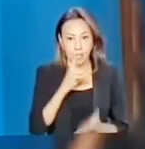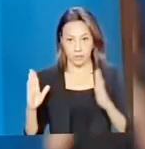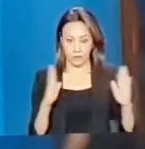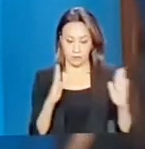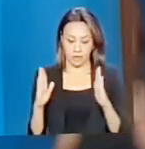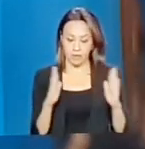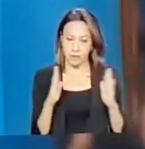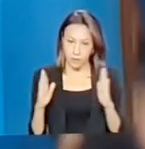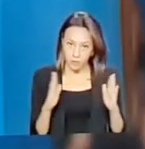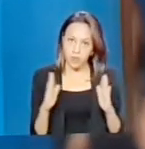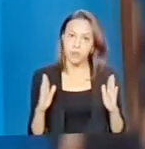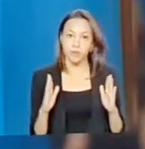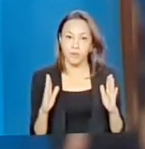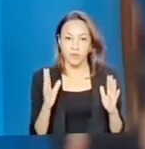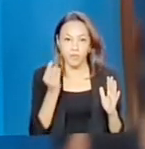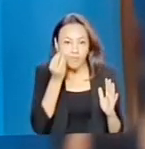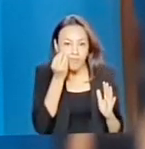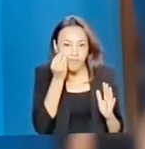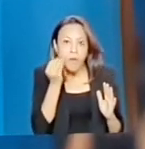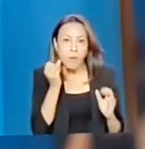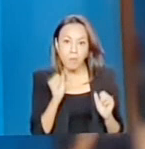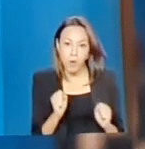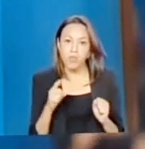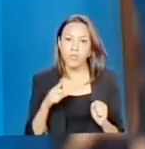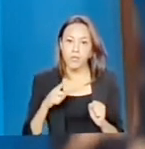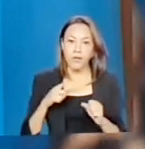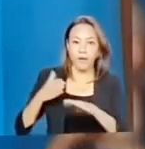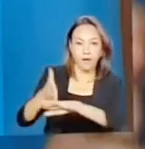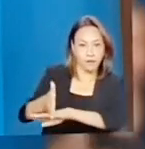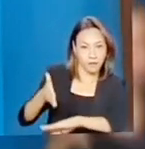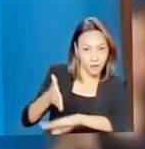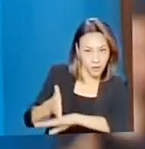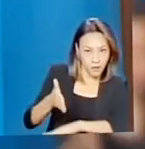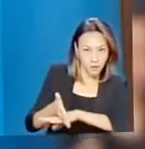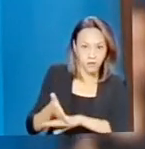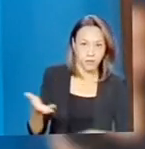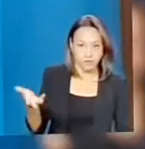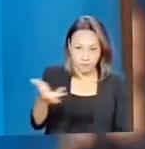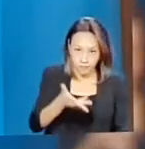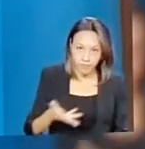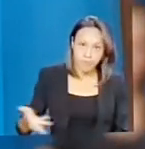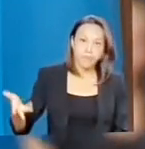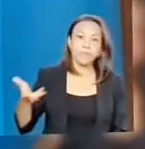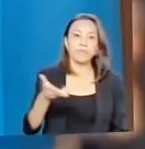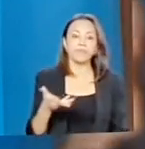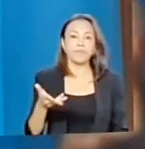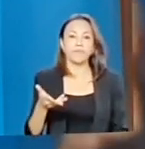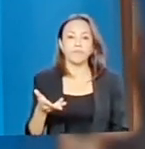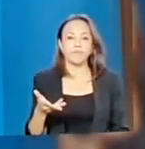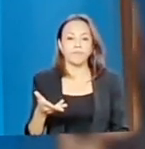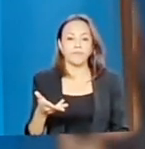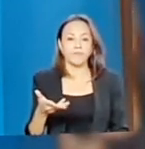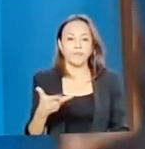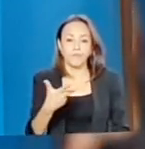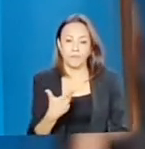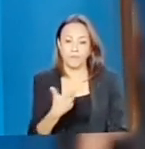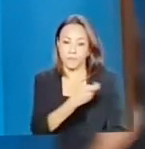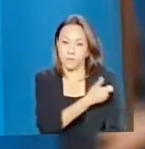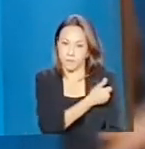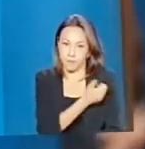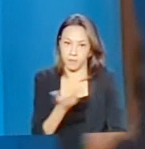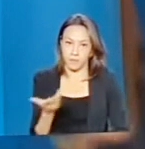experimental, poderá ter acesso aos imunizantes sob as marcas,